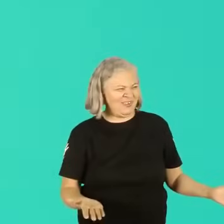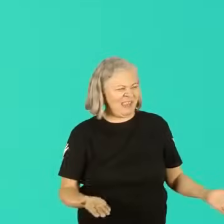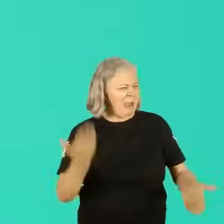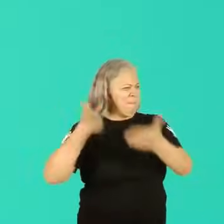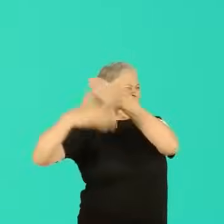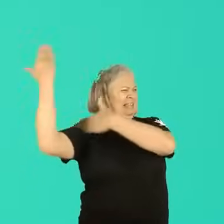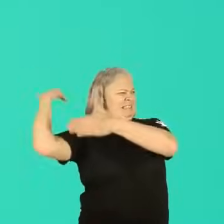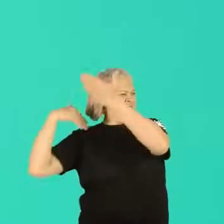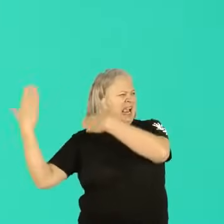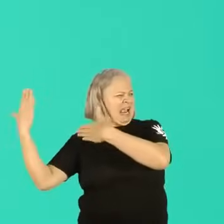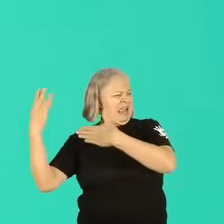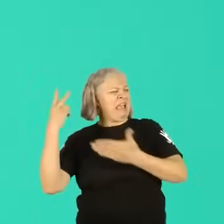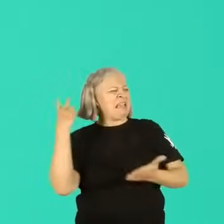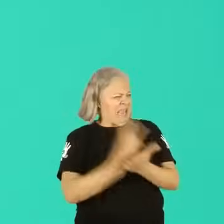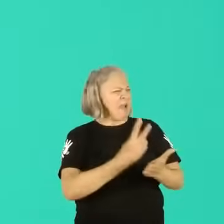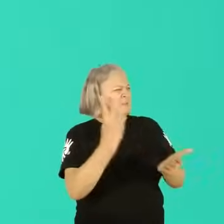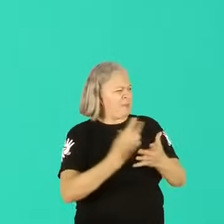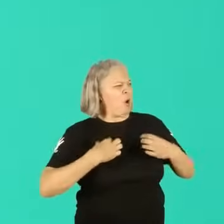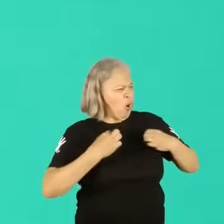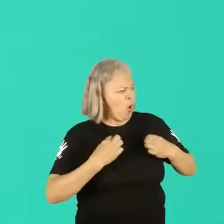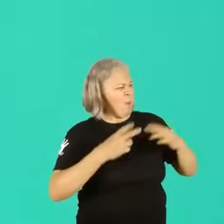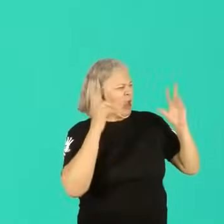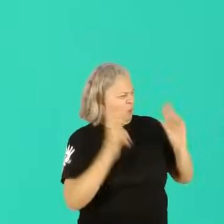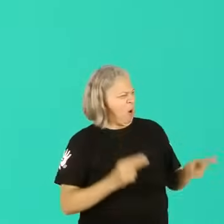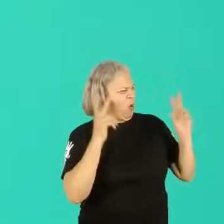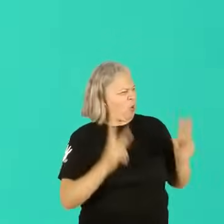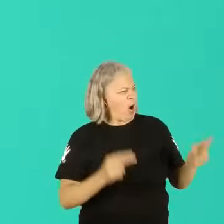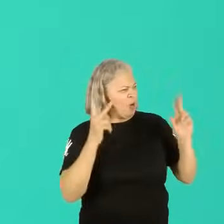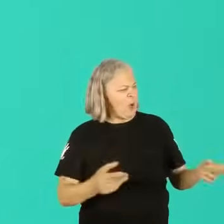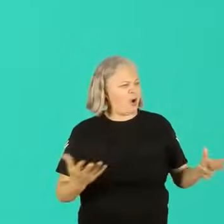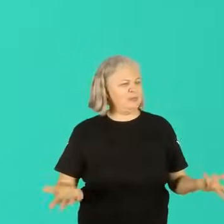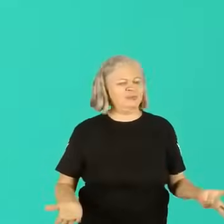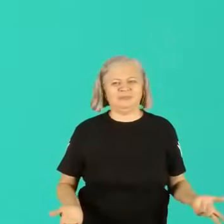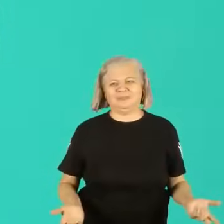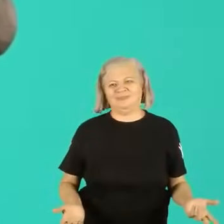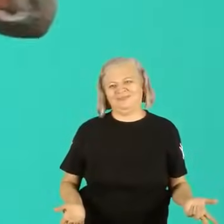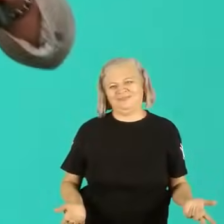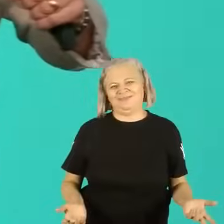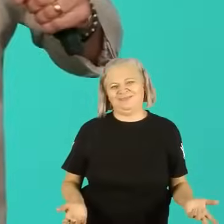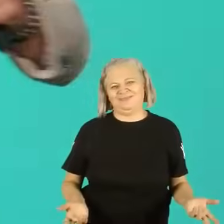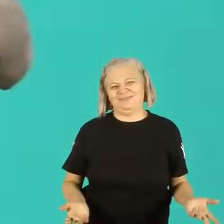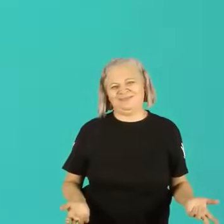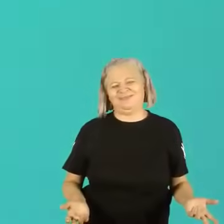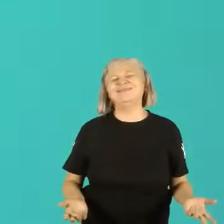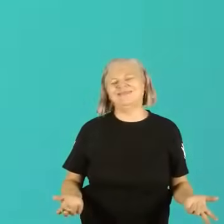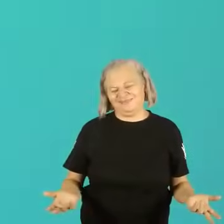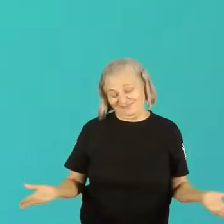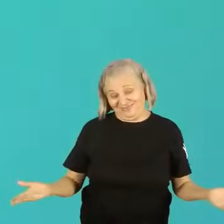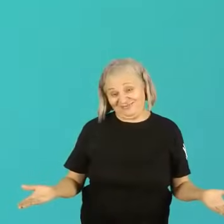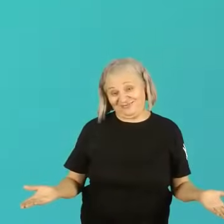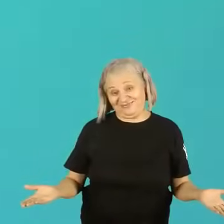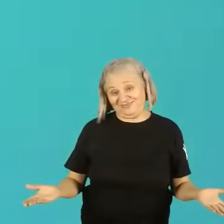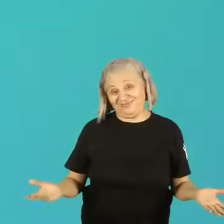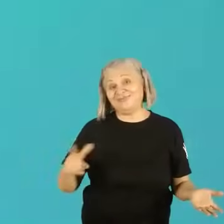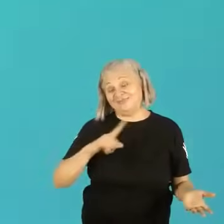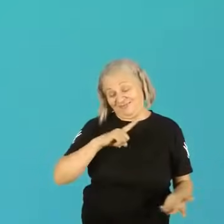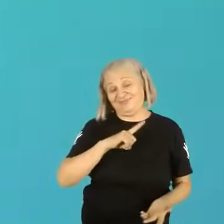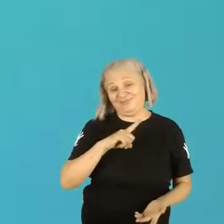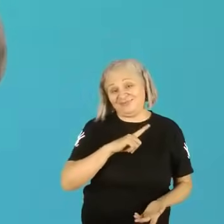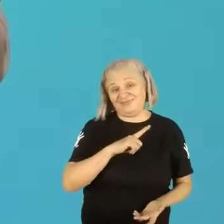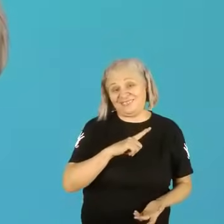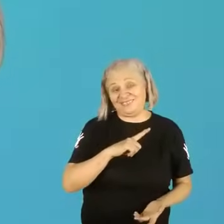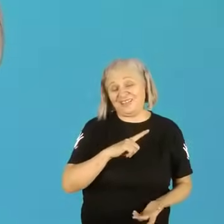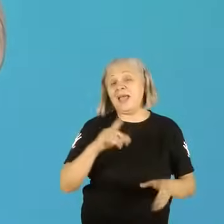da semana passada. Ela sabe. Mas normalmente, no meio de uma multidão, nós